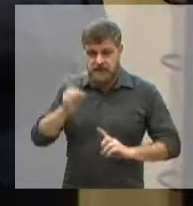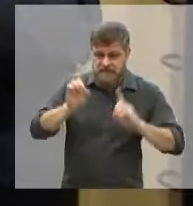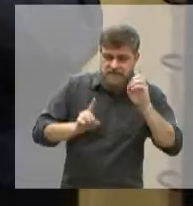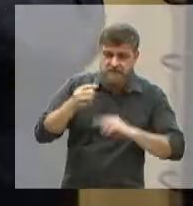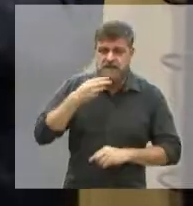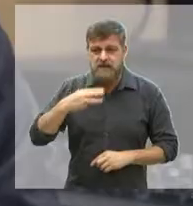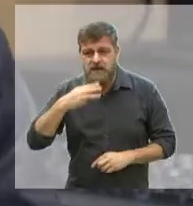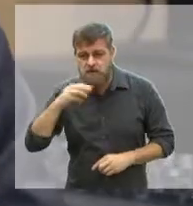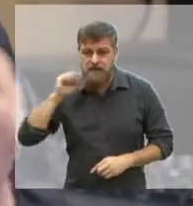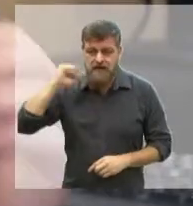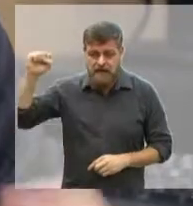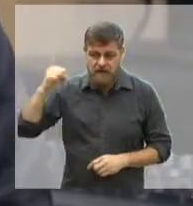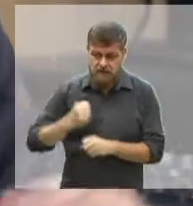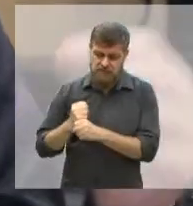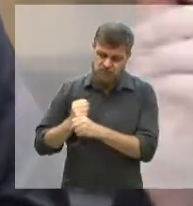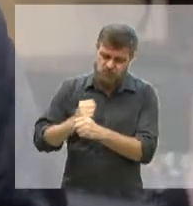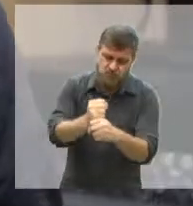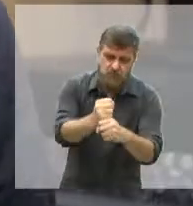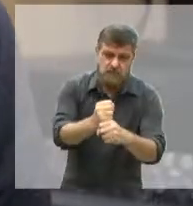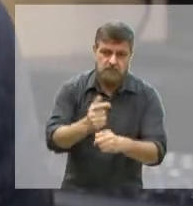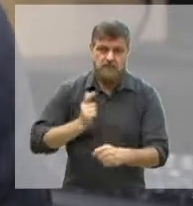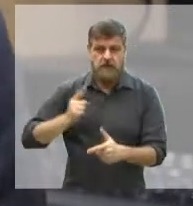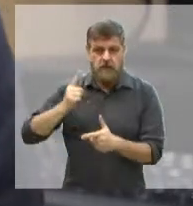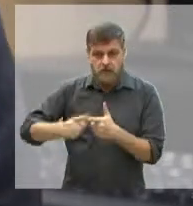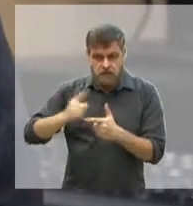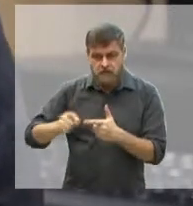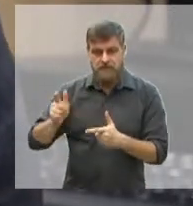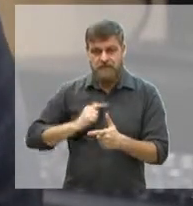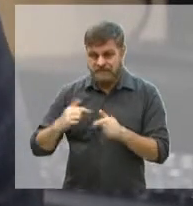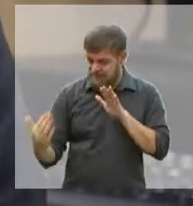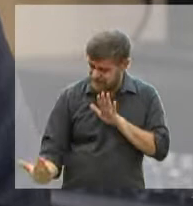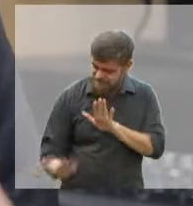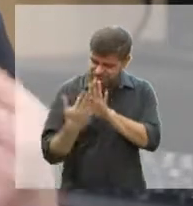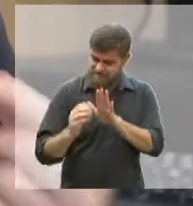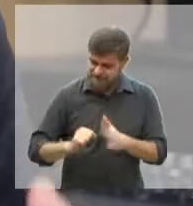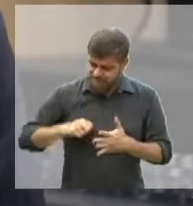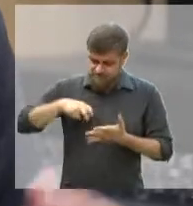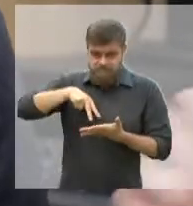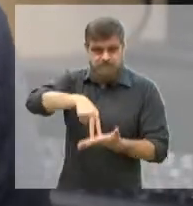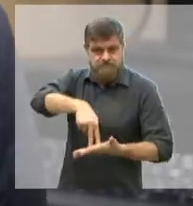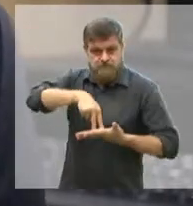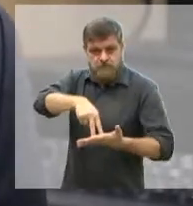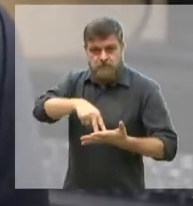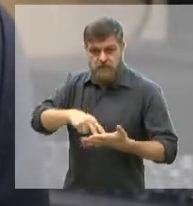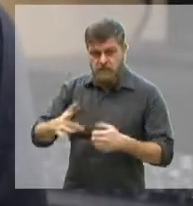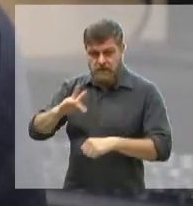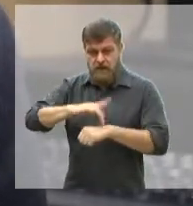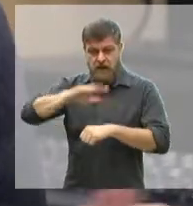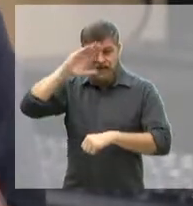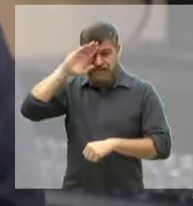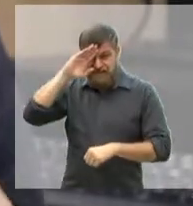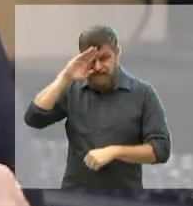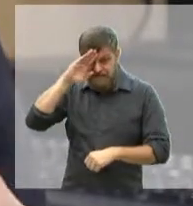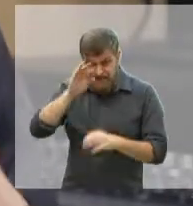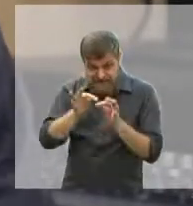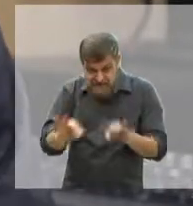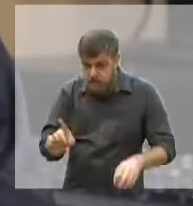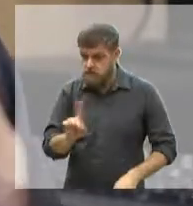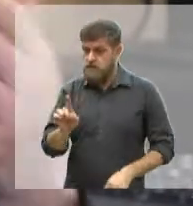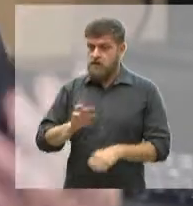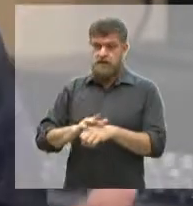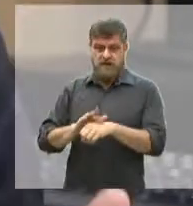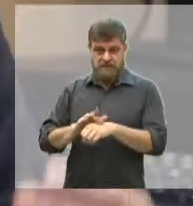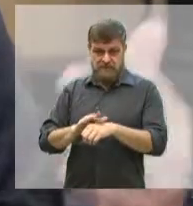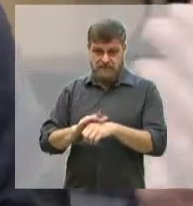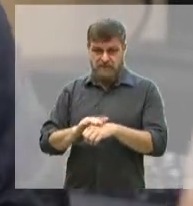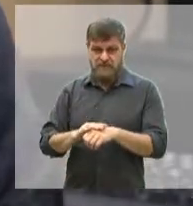março, abril de todo ano, um problema que vai ser combatido com vigor, porque o que acontece? A dengue não é uma doença qualquer. A dengue, assim como